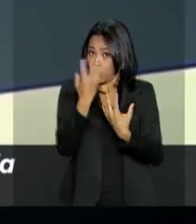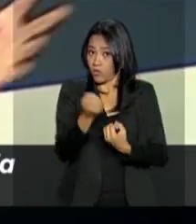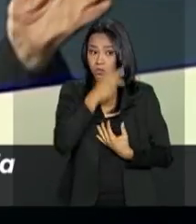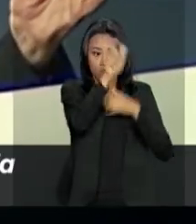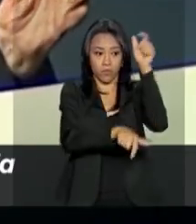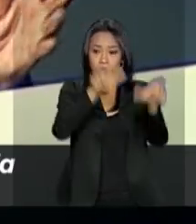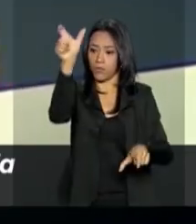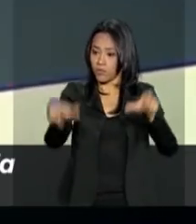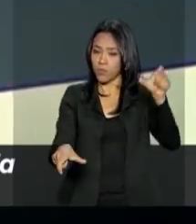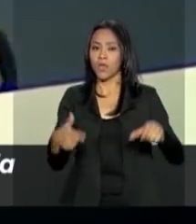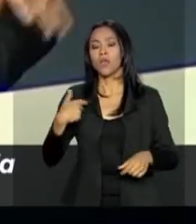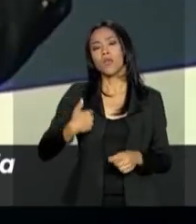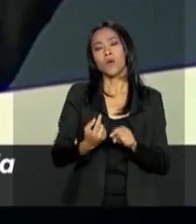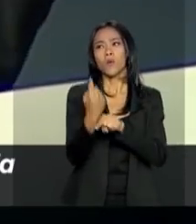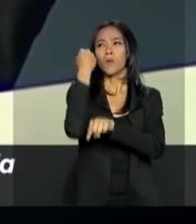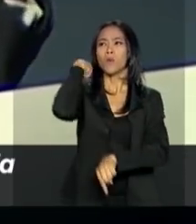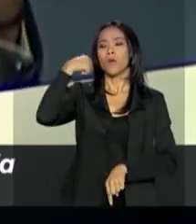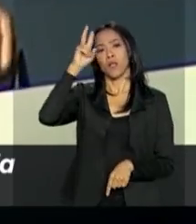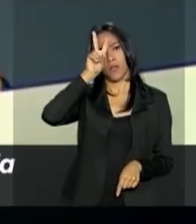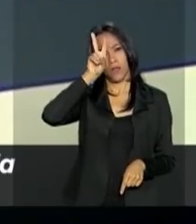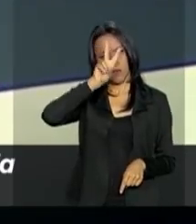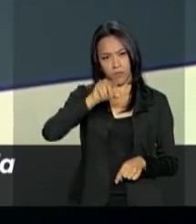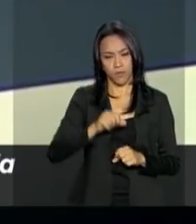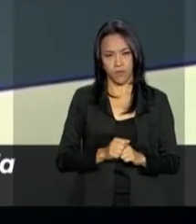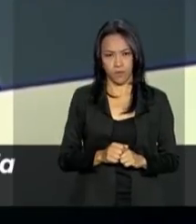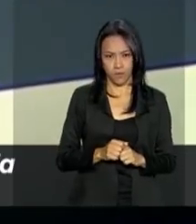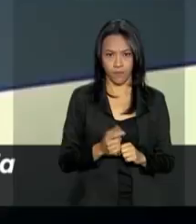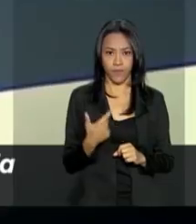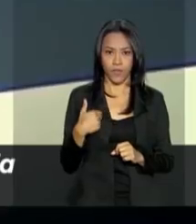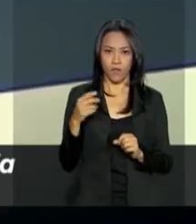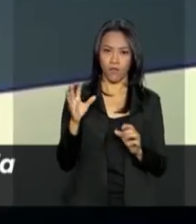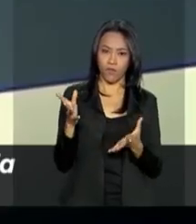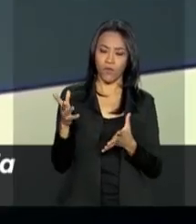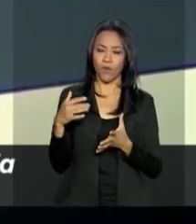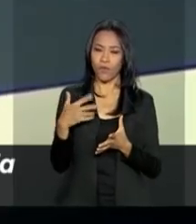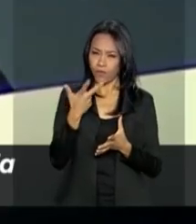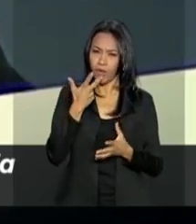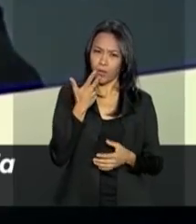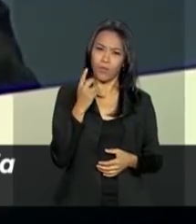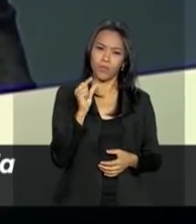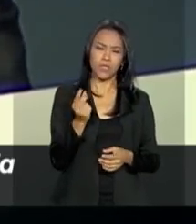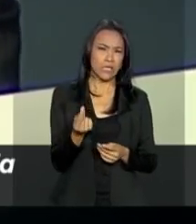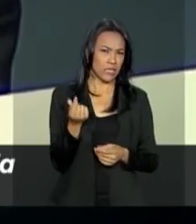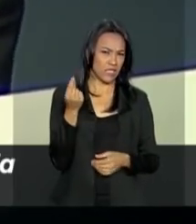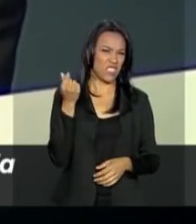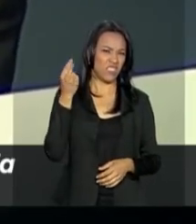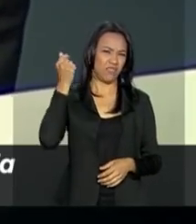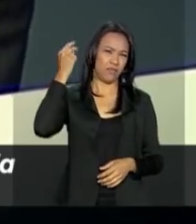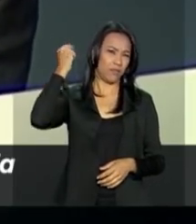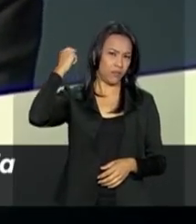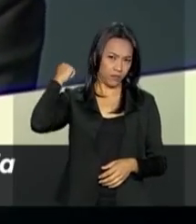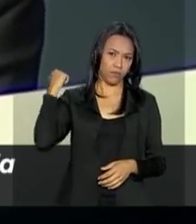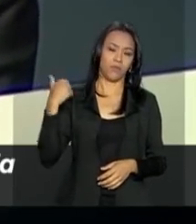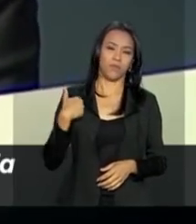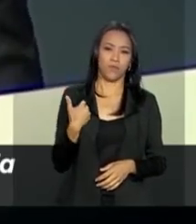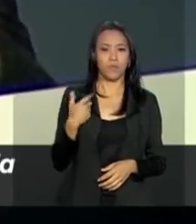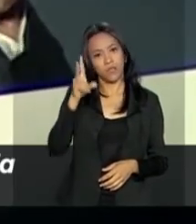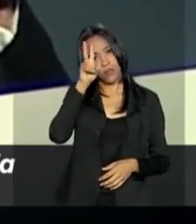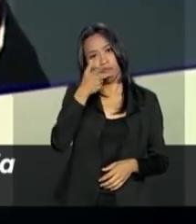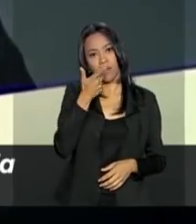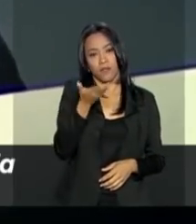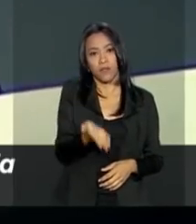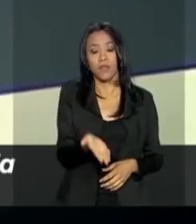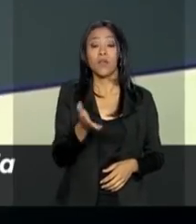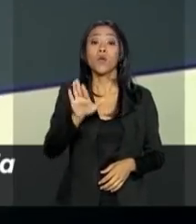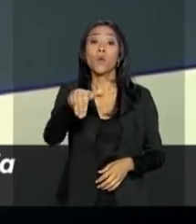eu até me recordo vou sair um pouco aqui do normal pra recordar coisas muitos anos atrás quando eu